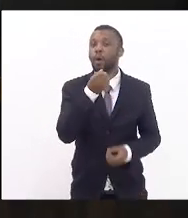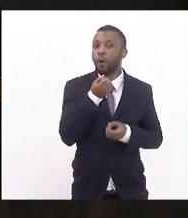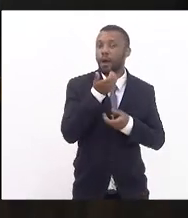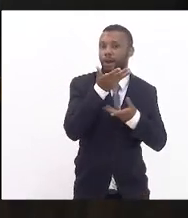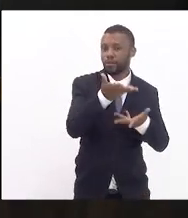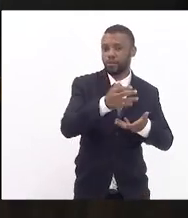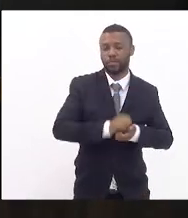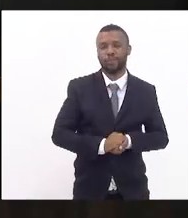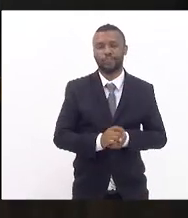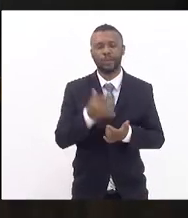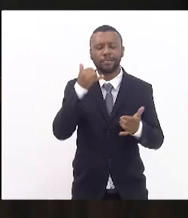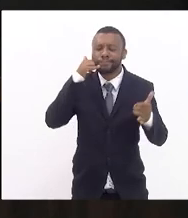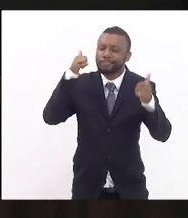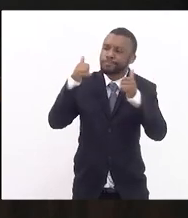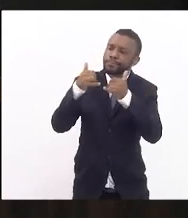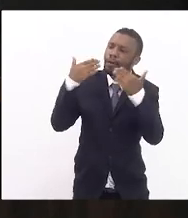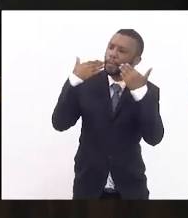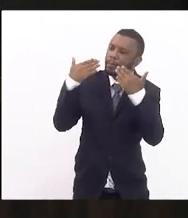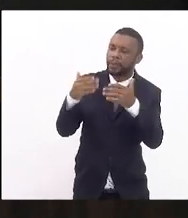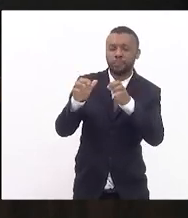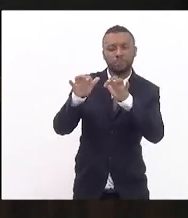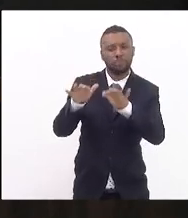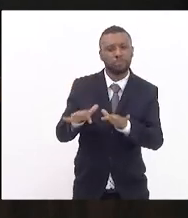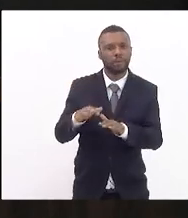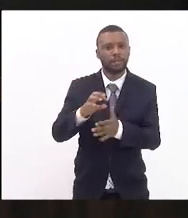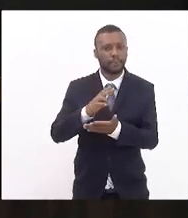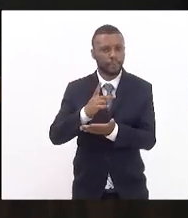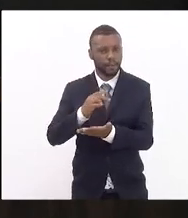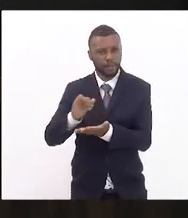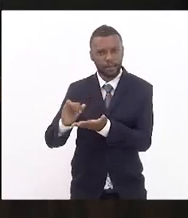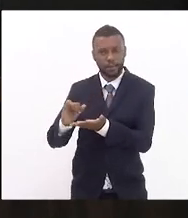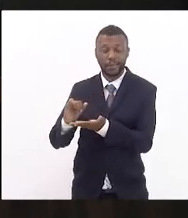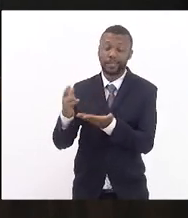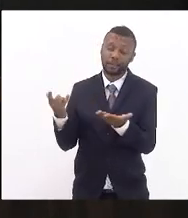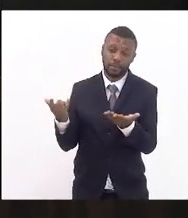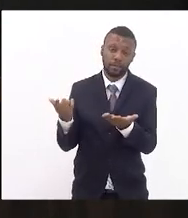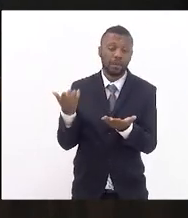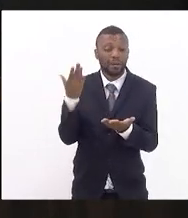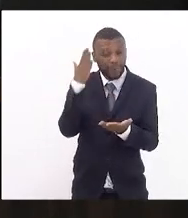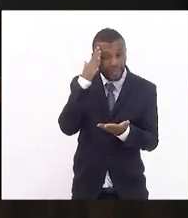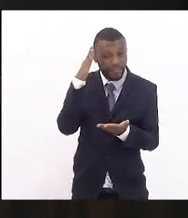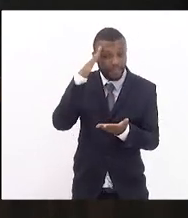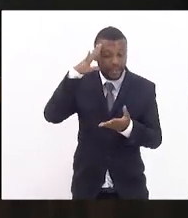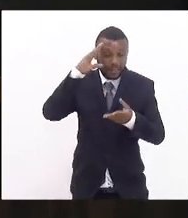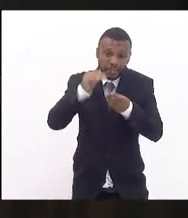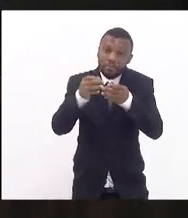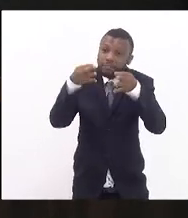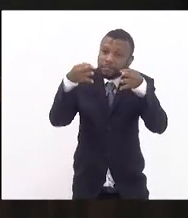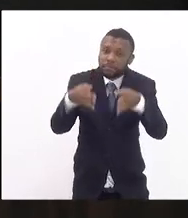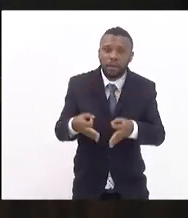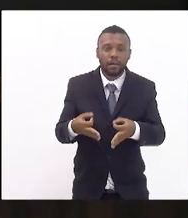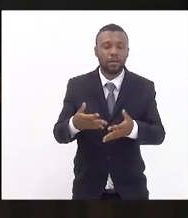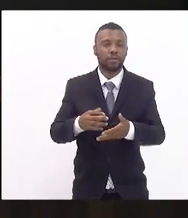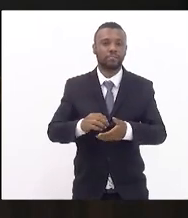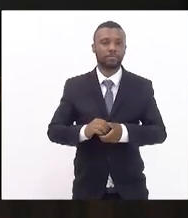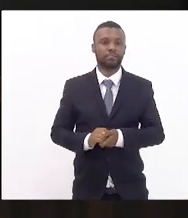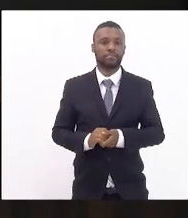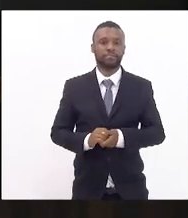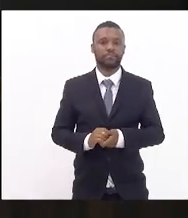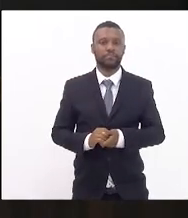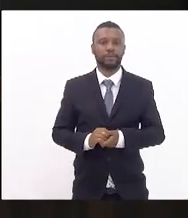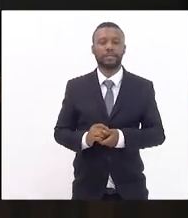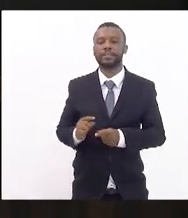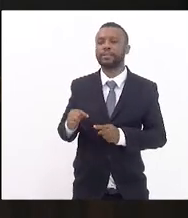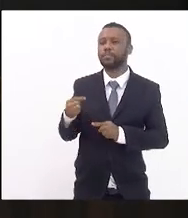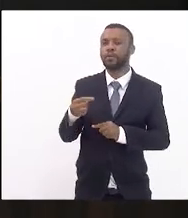por telefone, apresentei a CPI. Eu não tinha dúvida, deputado Luiz, porque depois